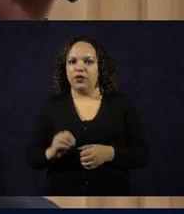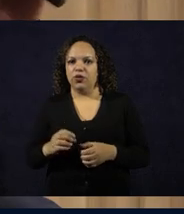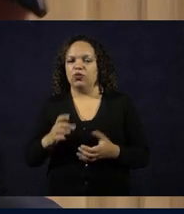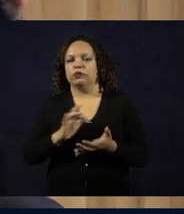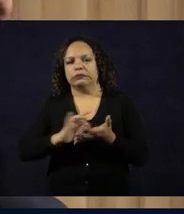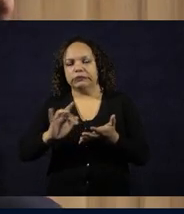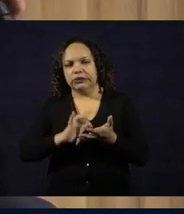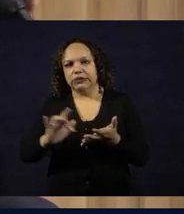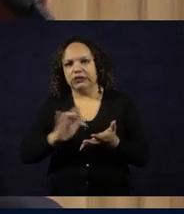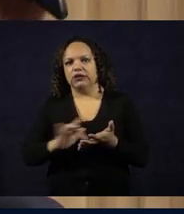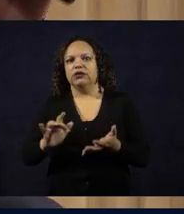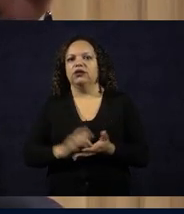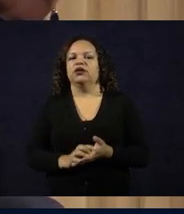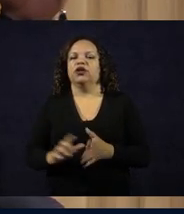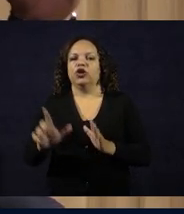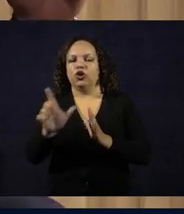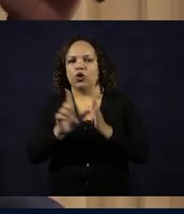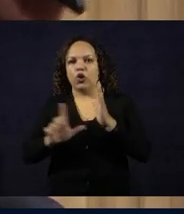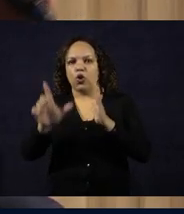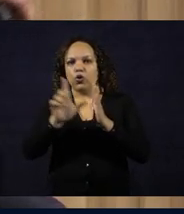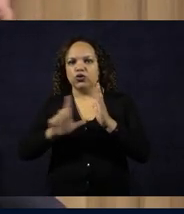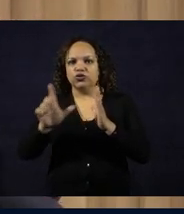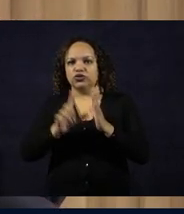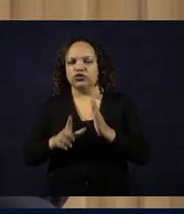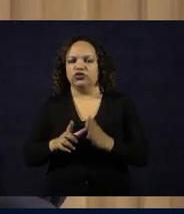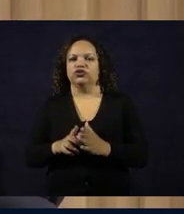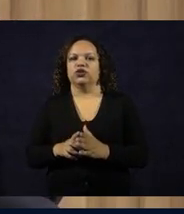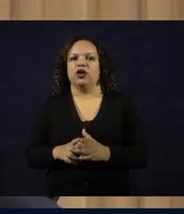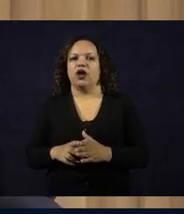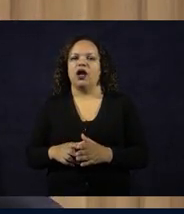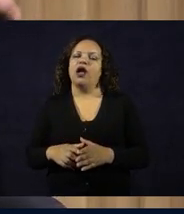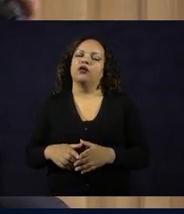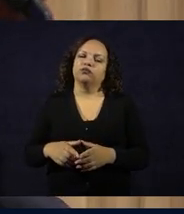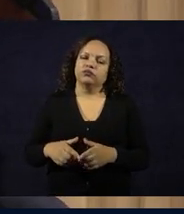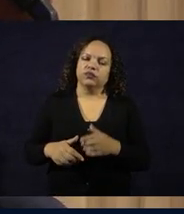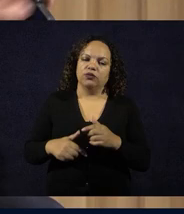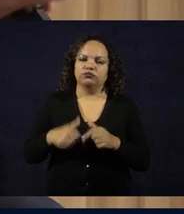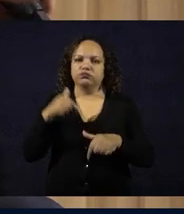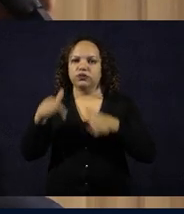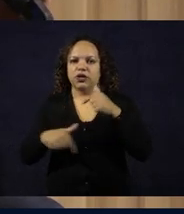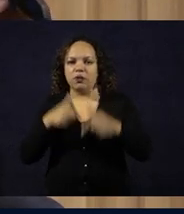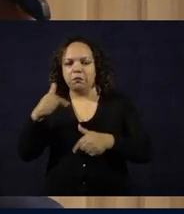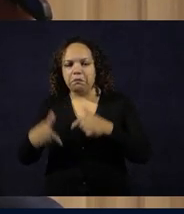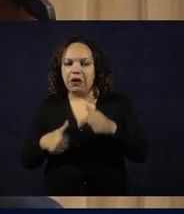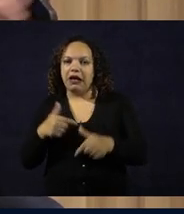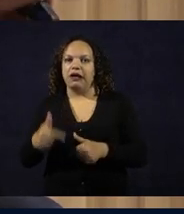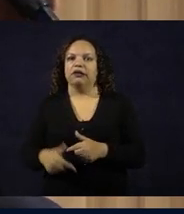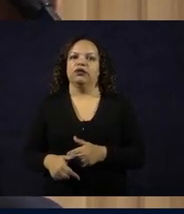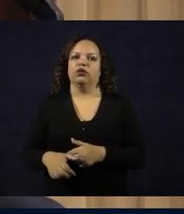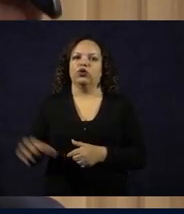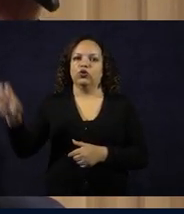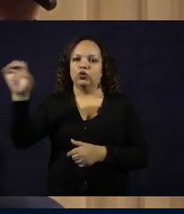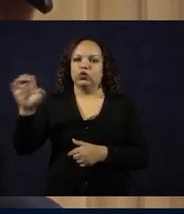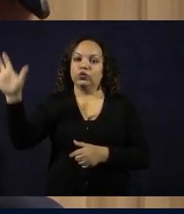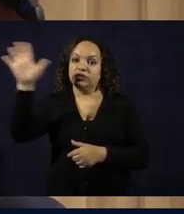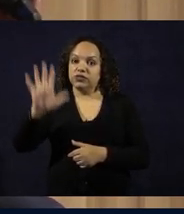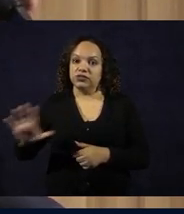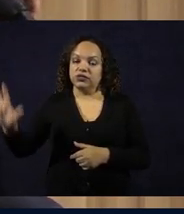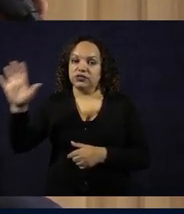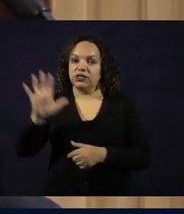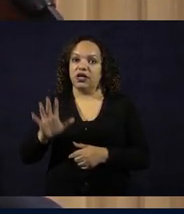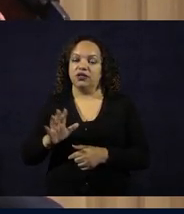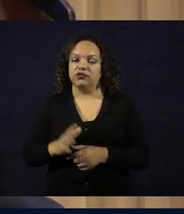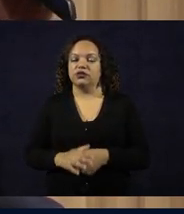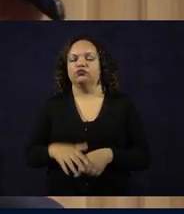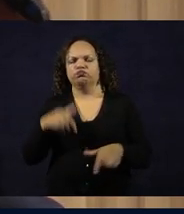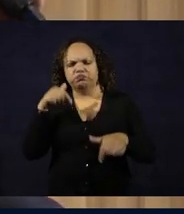das coisas que logística é um programa de estado né que a gente trabalha isso no Médio